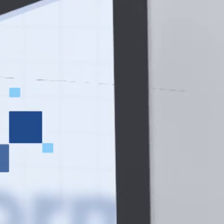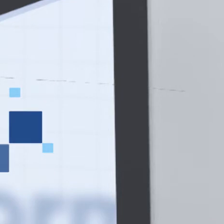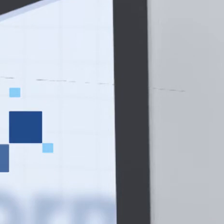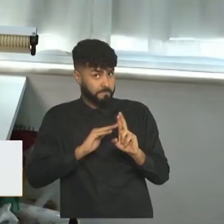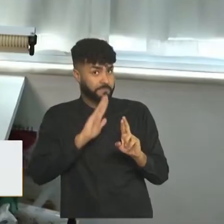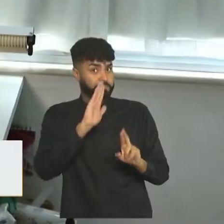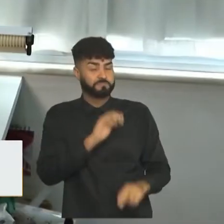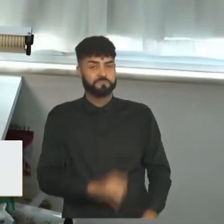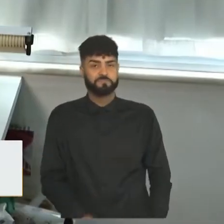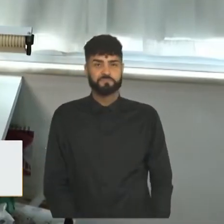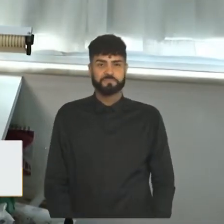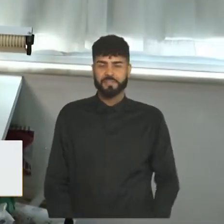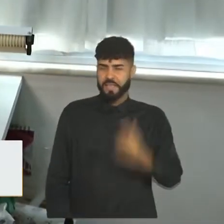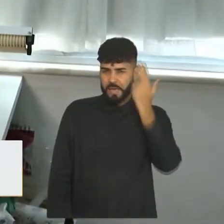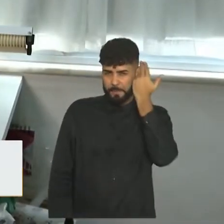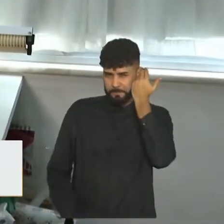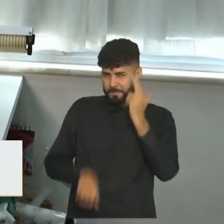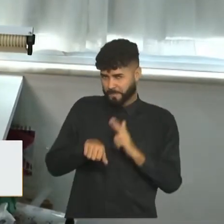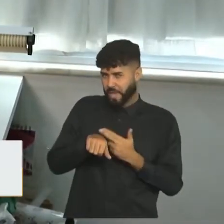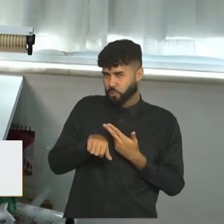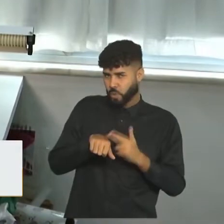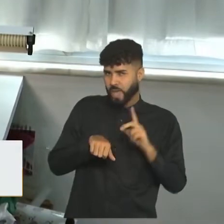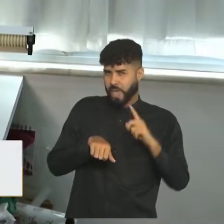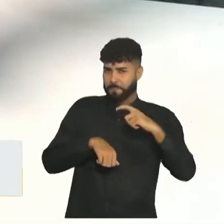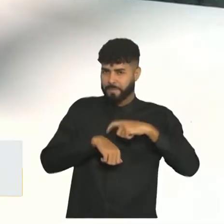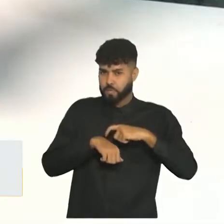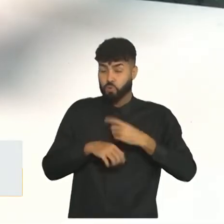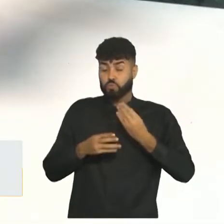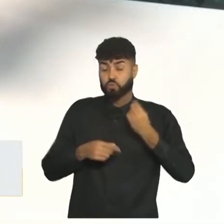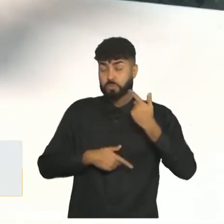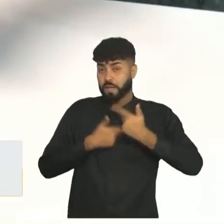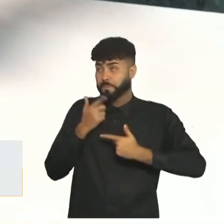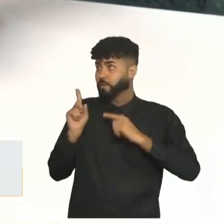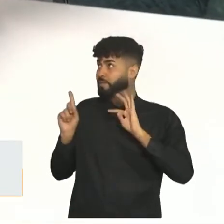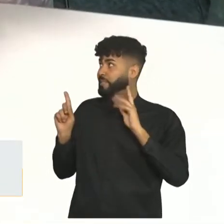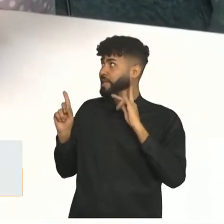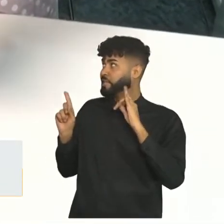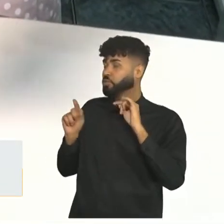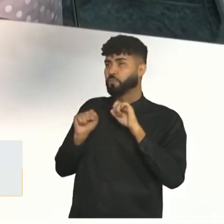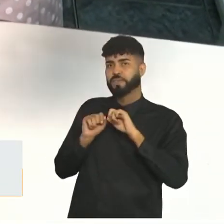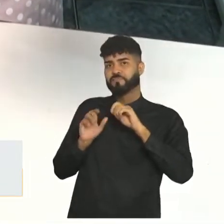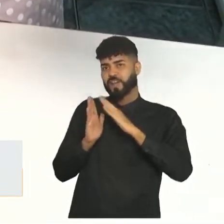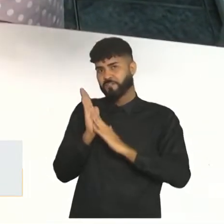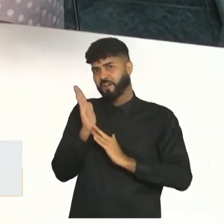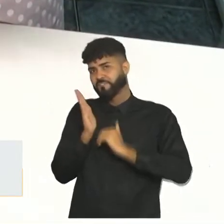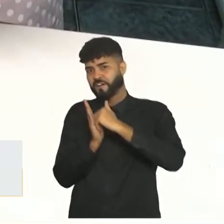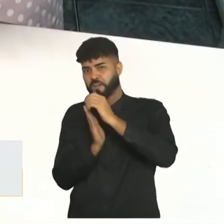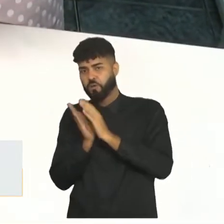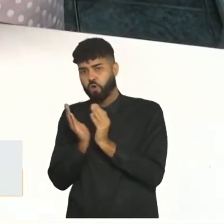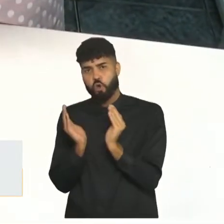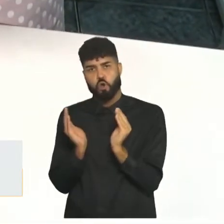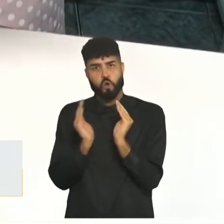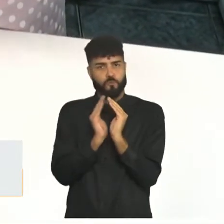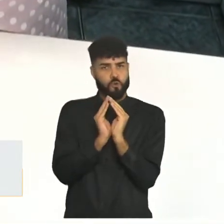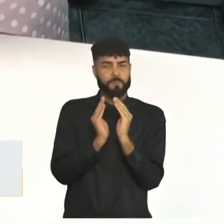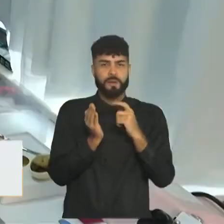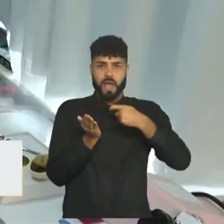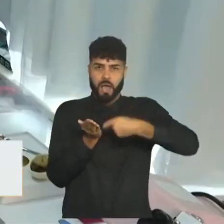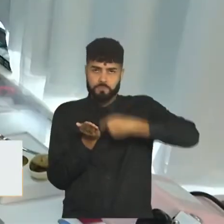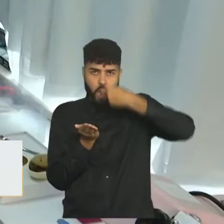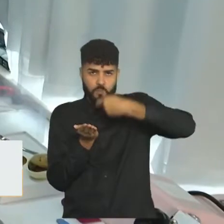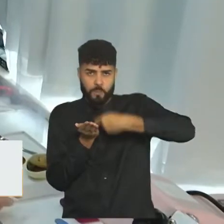reais. A Páscoa é um período de muito trabalho para Thaís. Ela faz ovos de chocolate com recheio para comer de